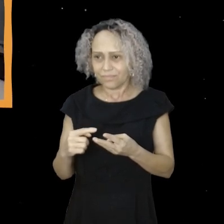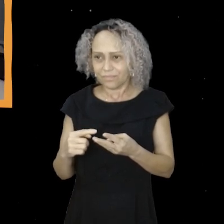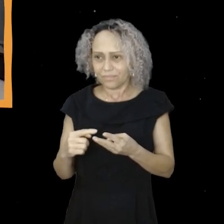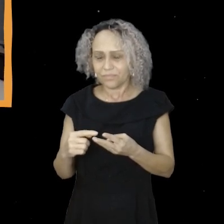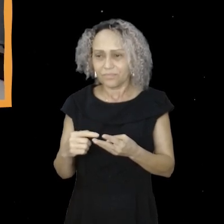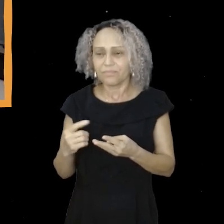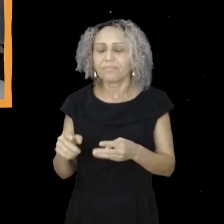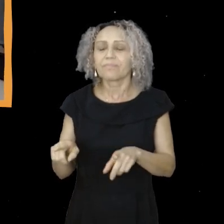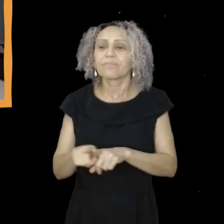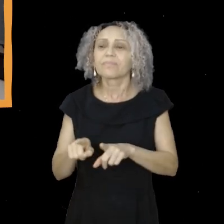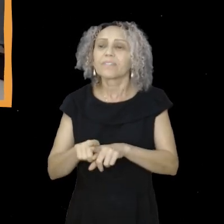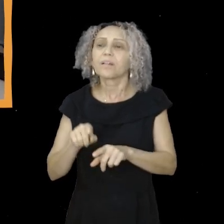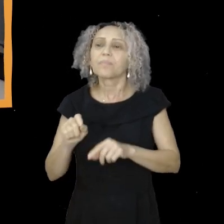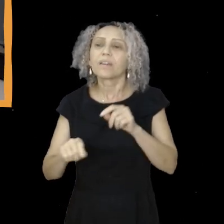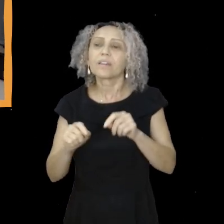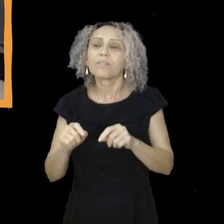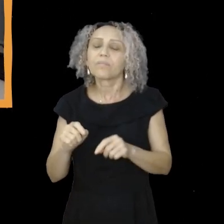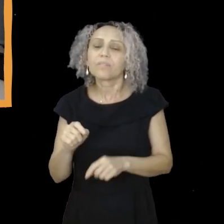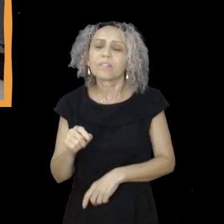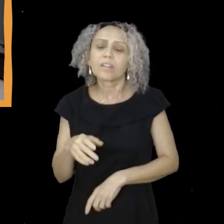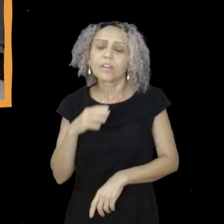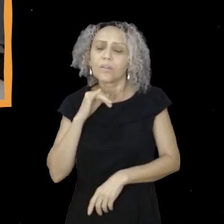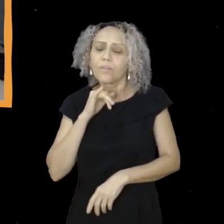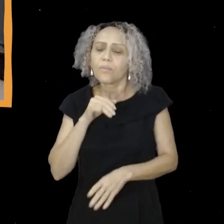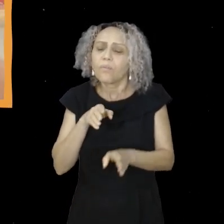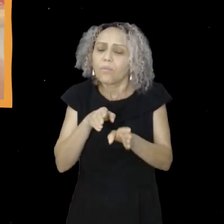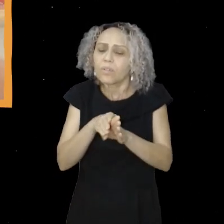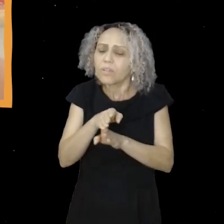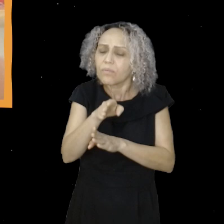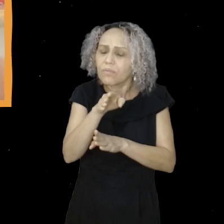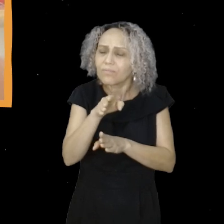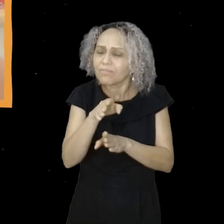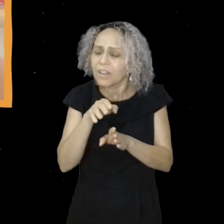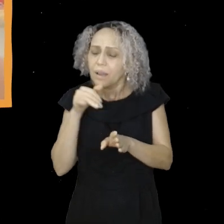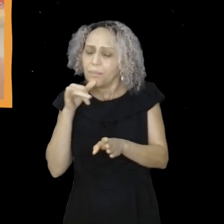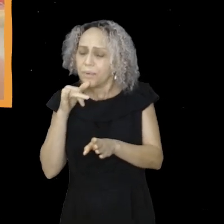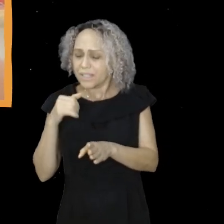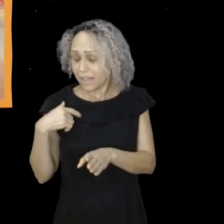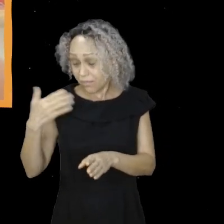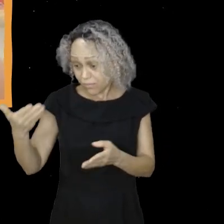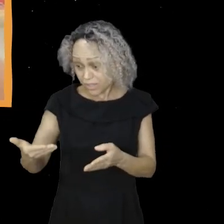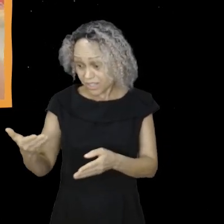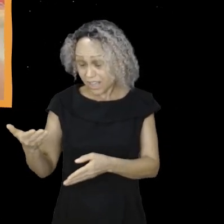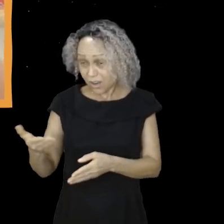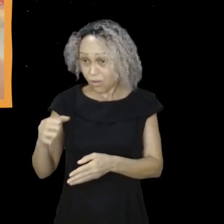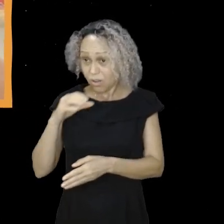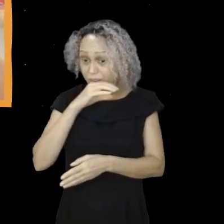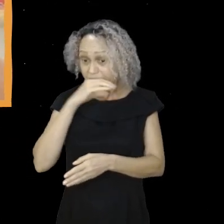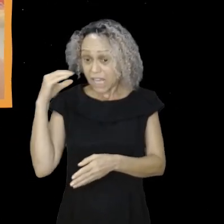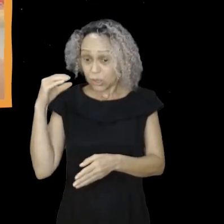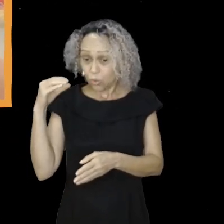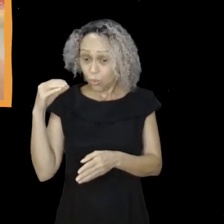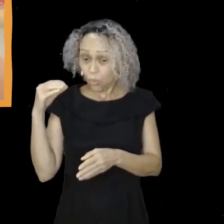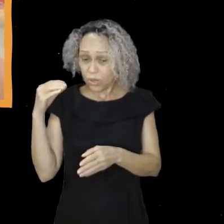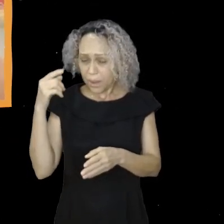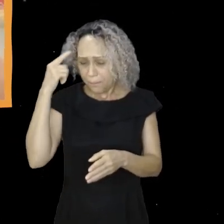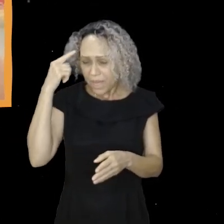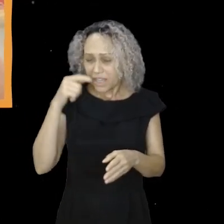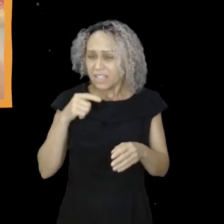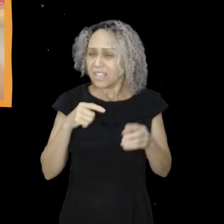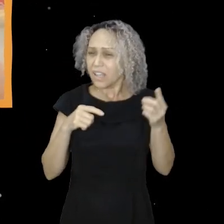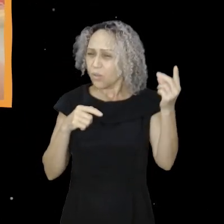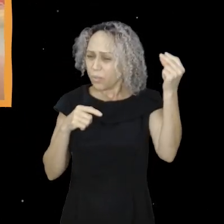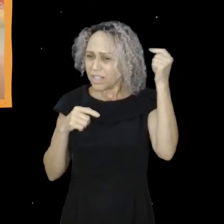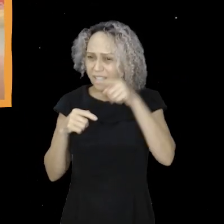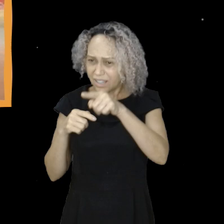menos importante, o que você diria para a criança petista que você foi? Para continuar acreditando que uma hora vai vir o governo Lula